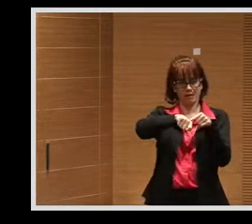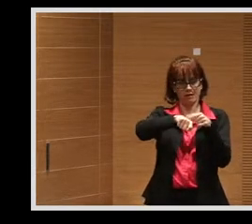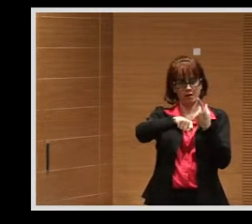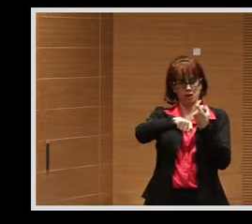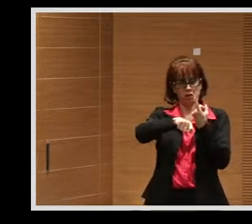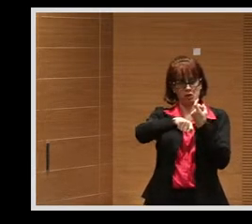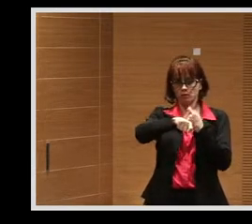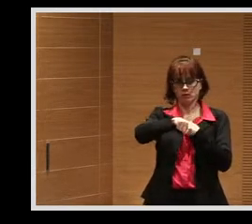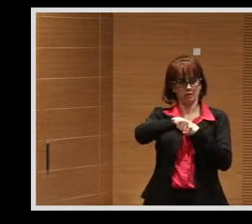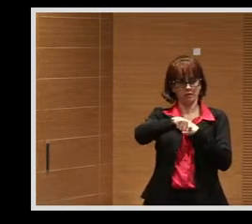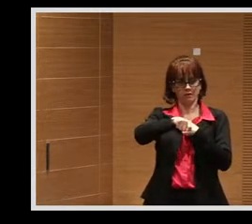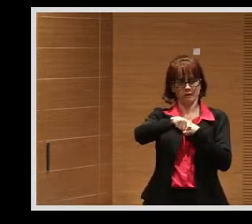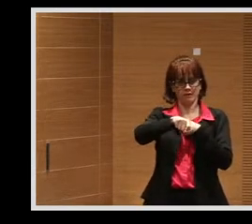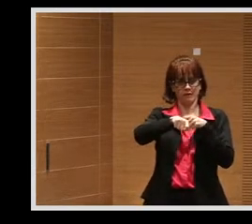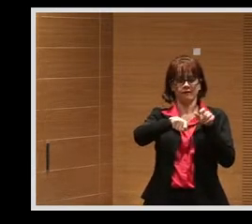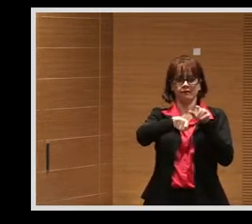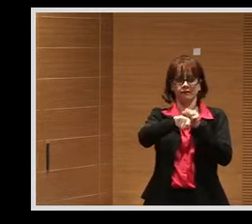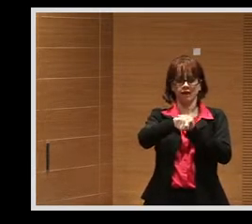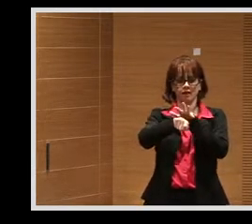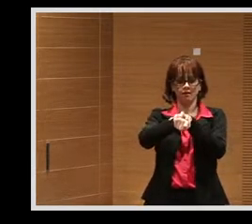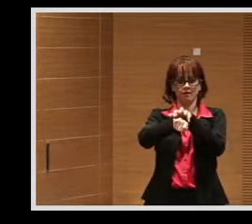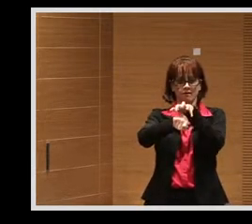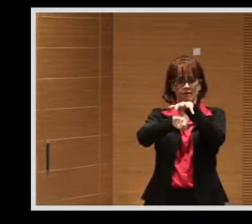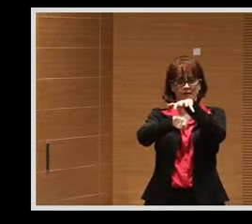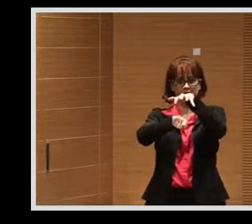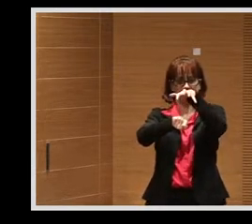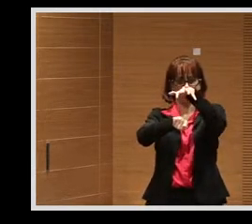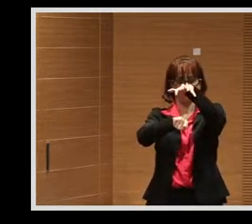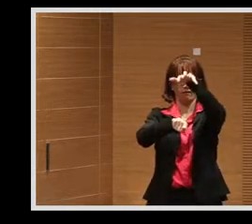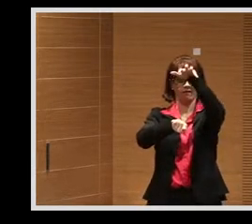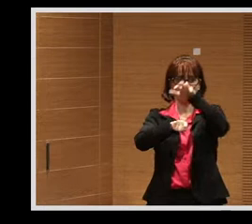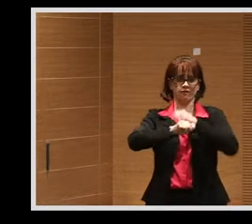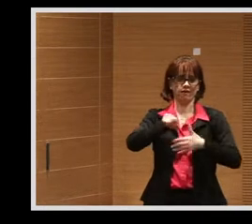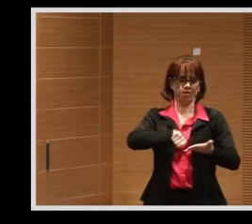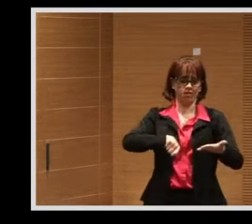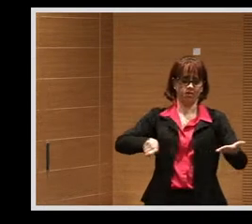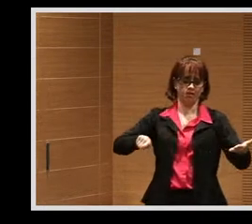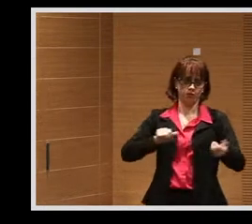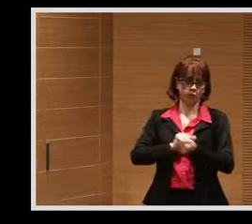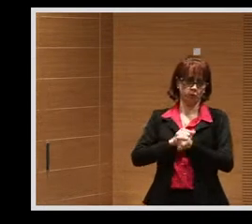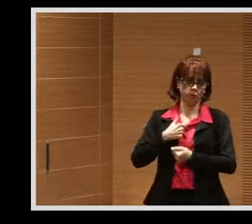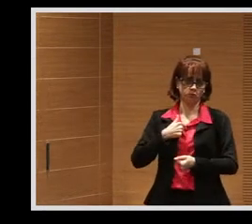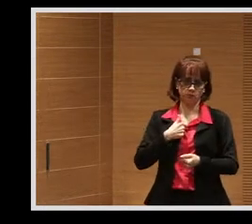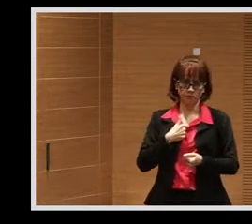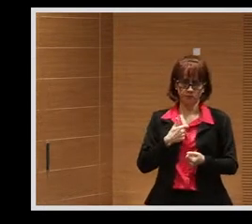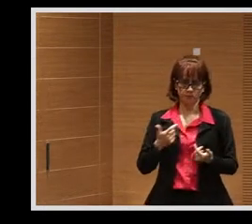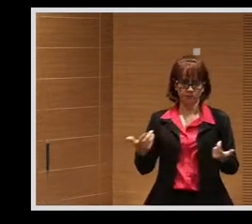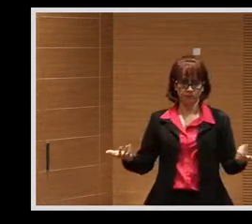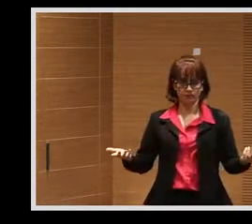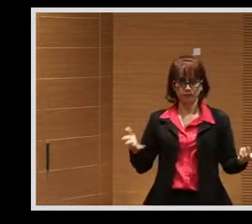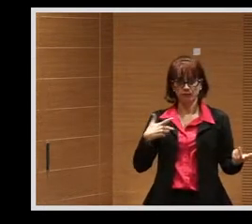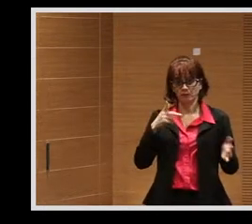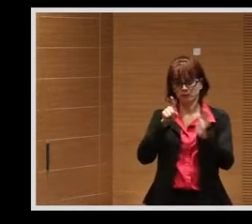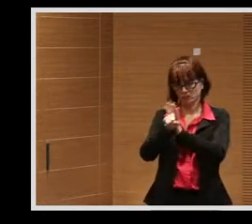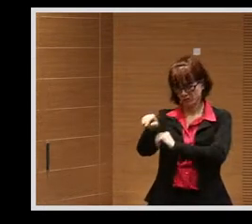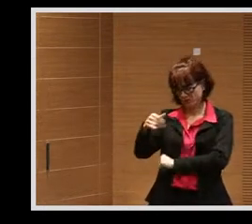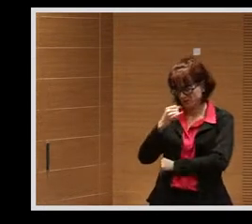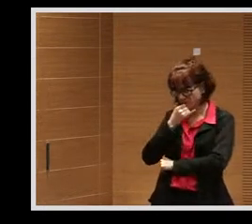pouquinho incomodado, às vezes parecia que as cenas de consulta pareciam muito lineares. Eu venho, estou triste, ah, você tem depressão, você vai...